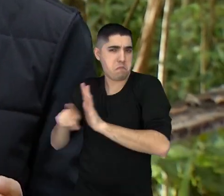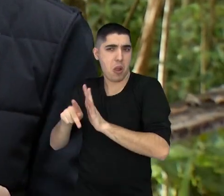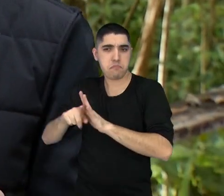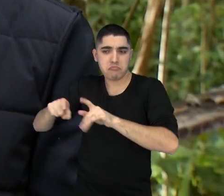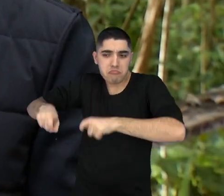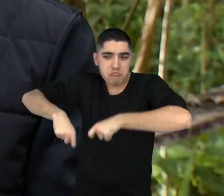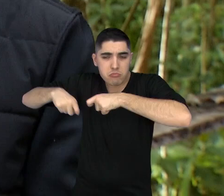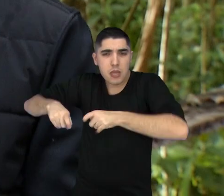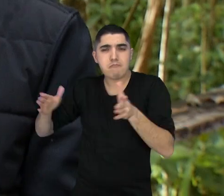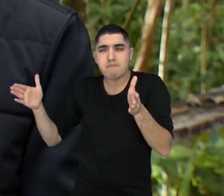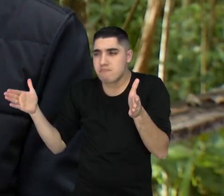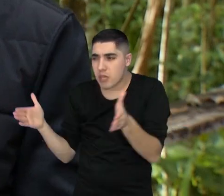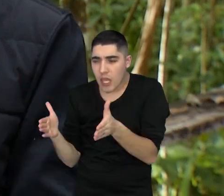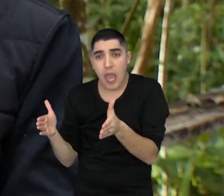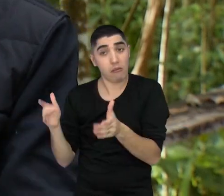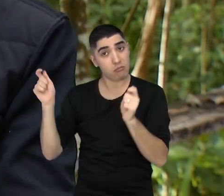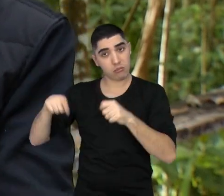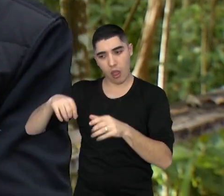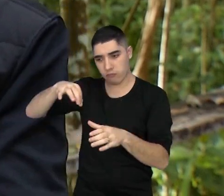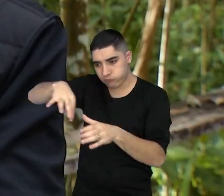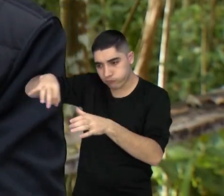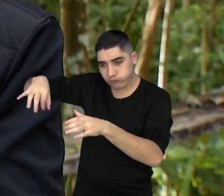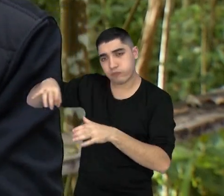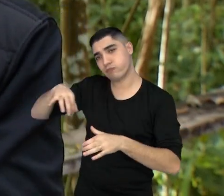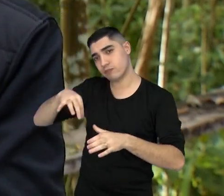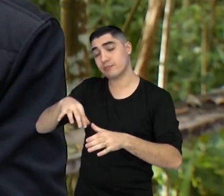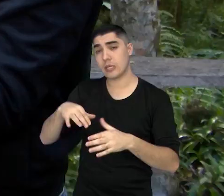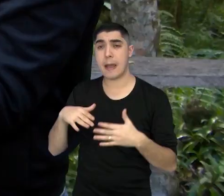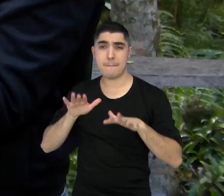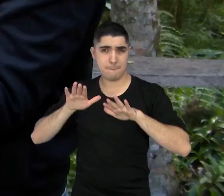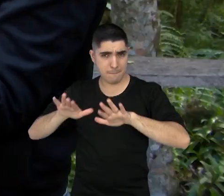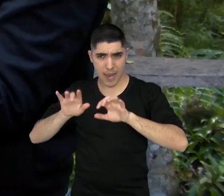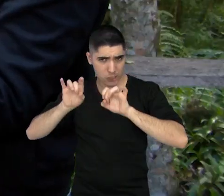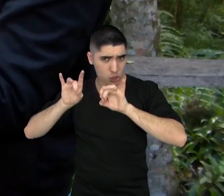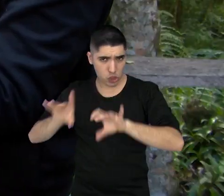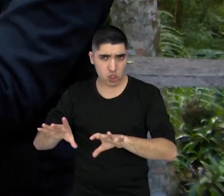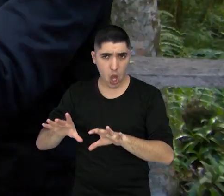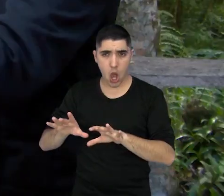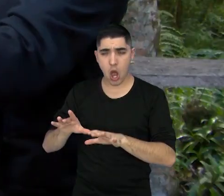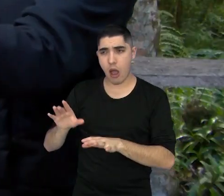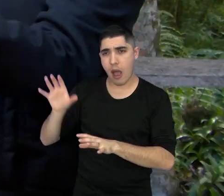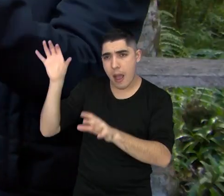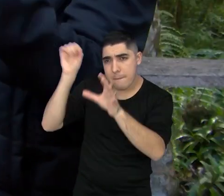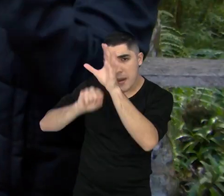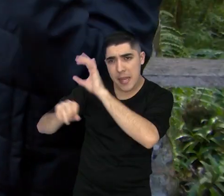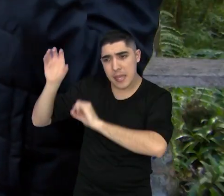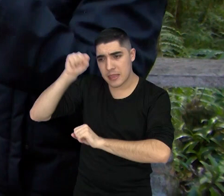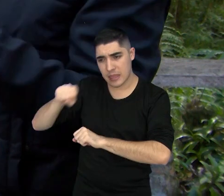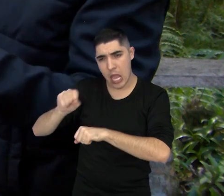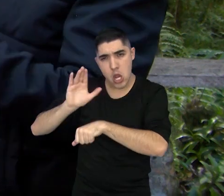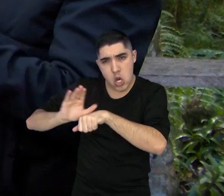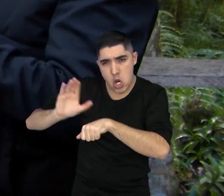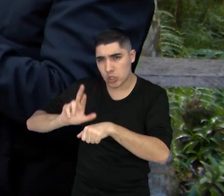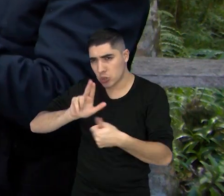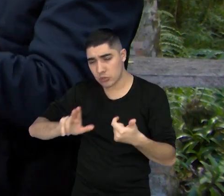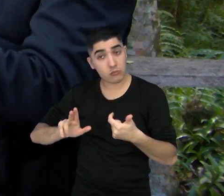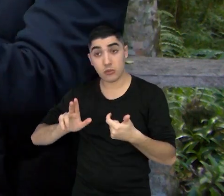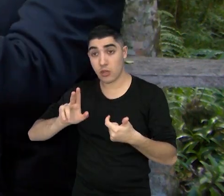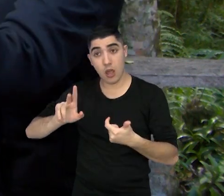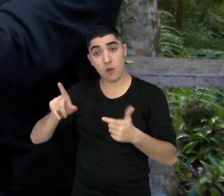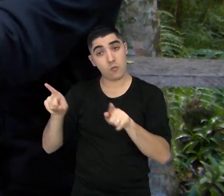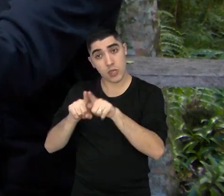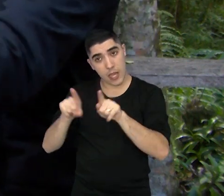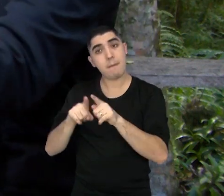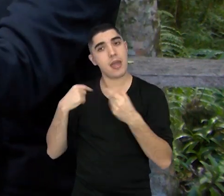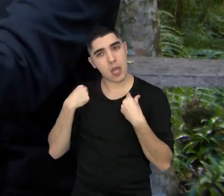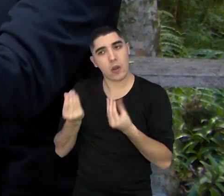apenas a questão do conhecimento técnico puro. Eu já trago toda essa carga da trajetória de